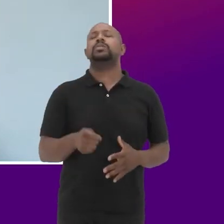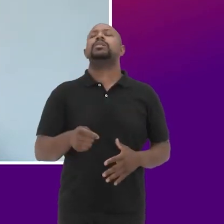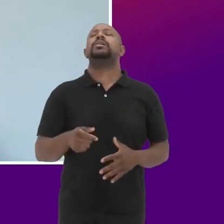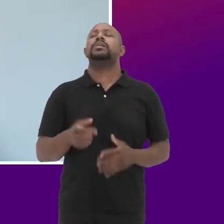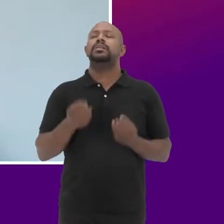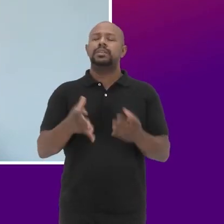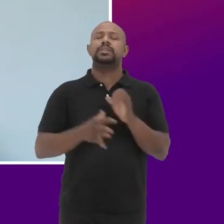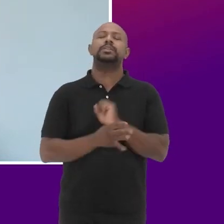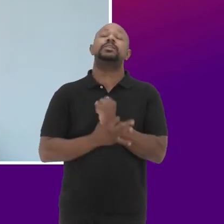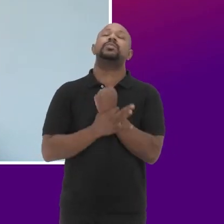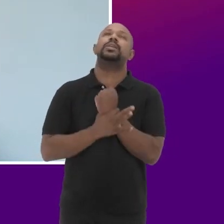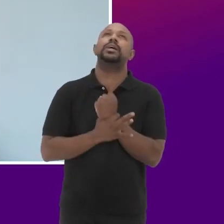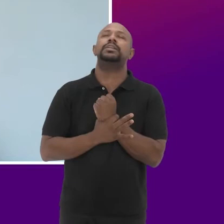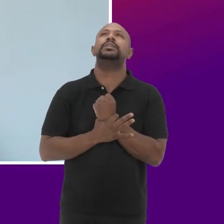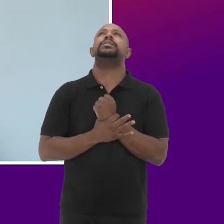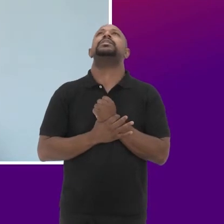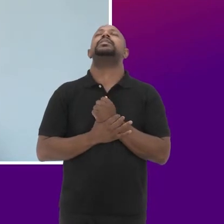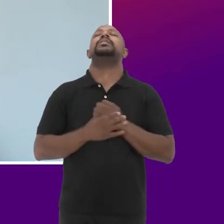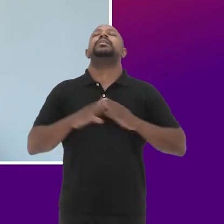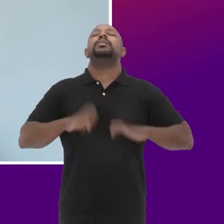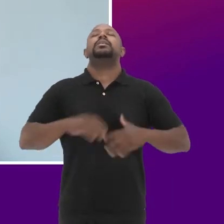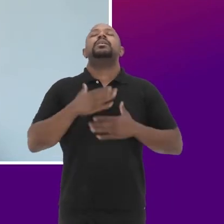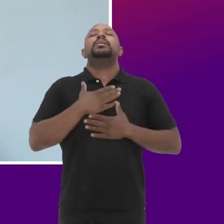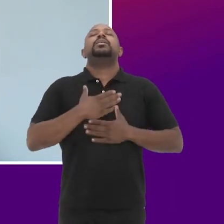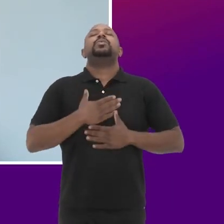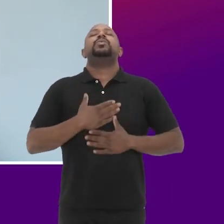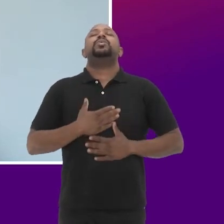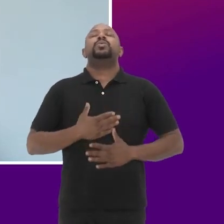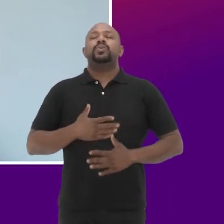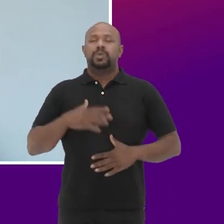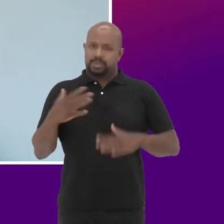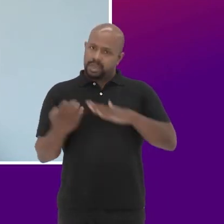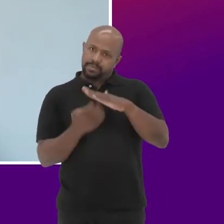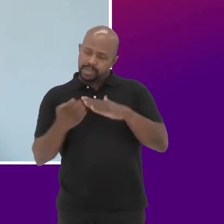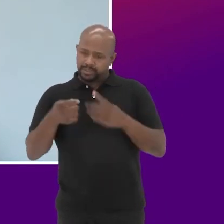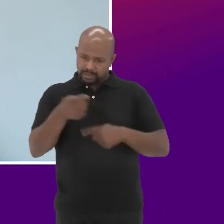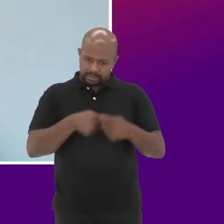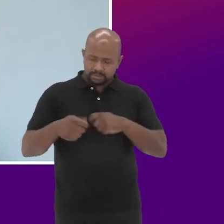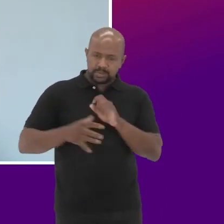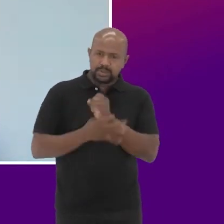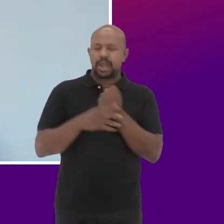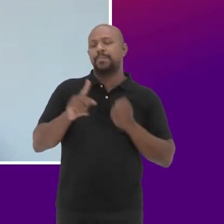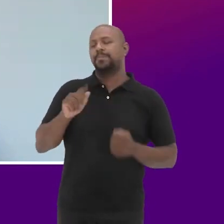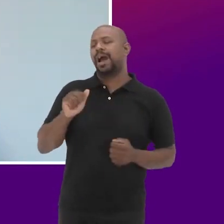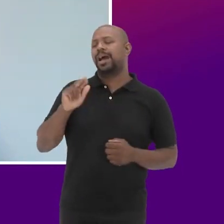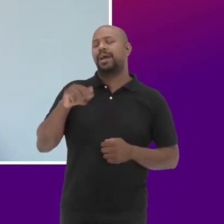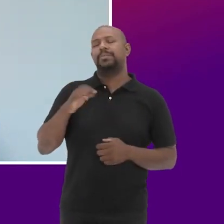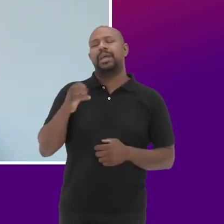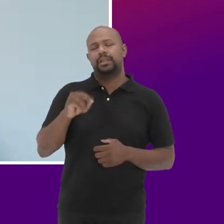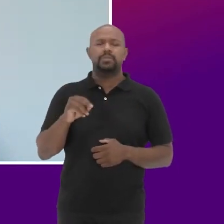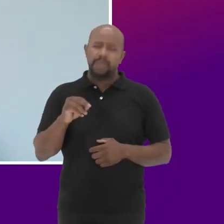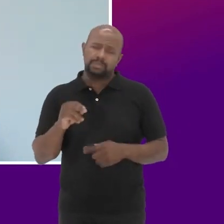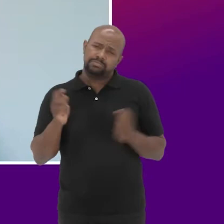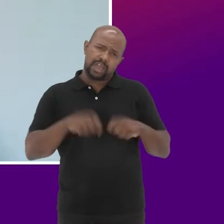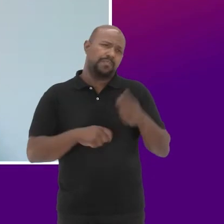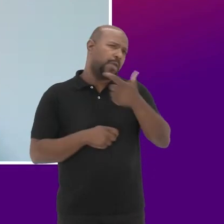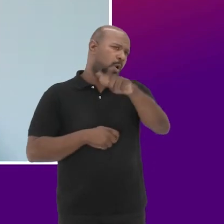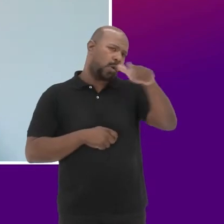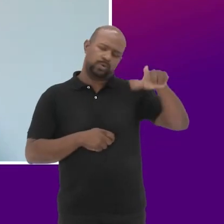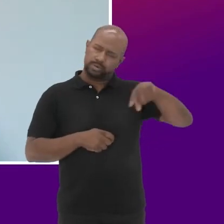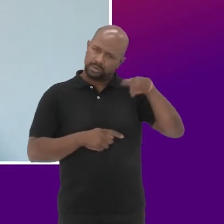que dê segurança, né, e faça com que o negócio de seguro, em especial paramétrico aqui, mas para ser para todos os